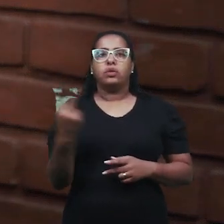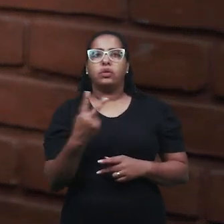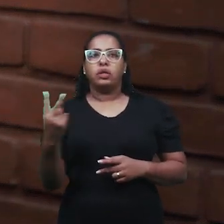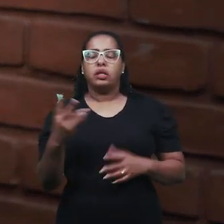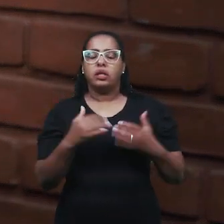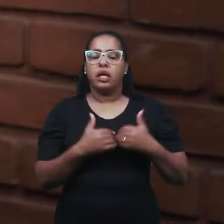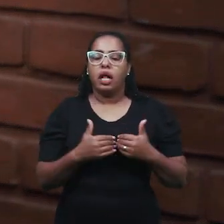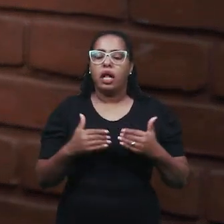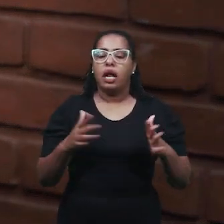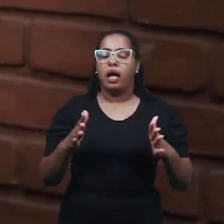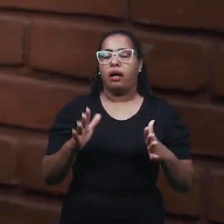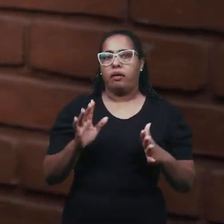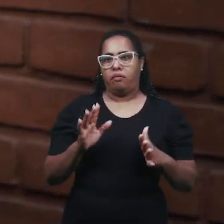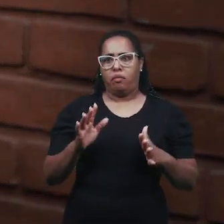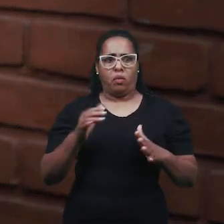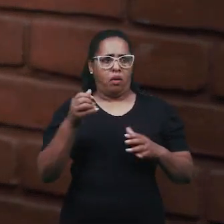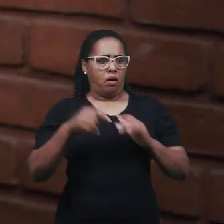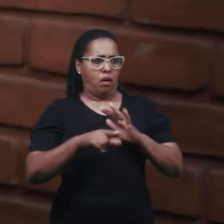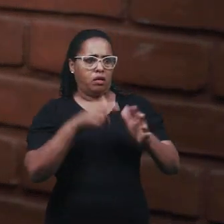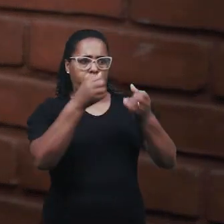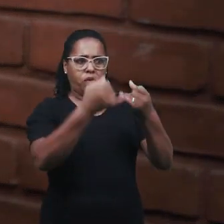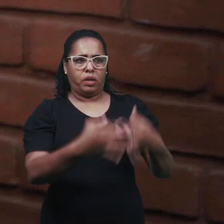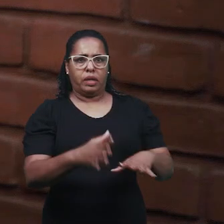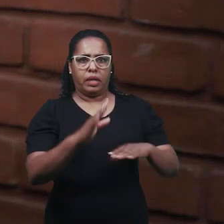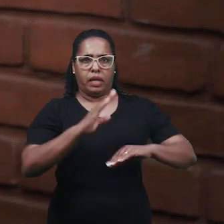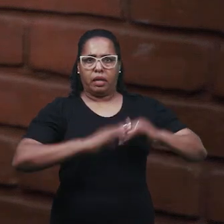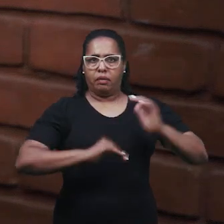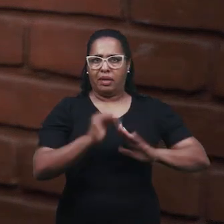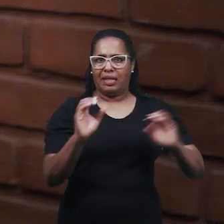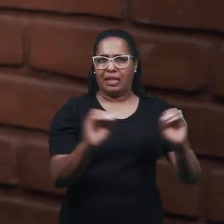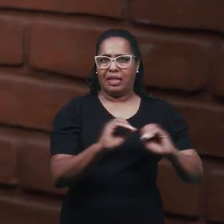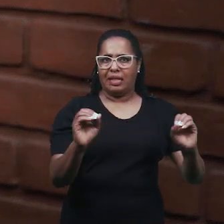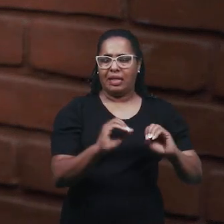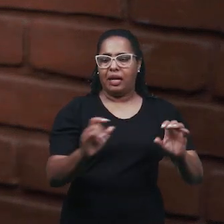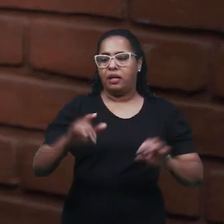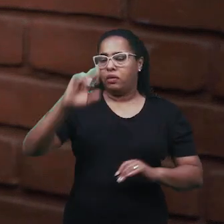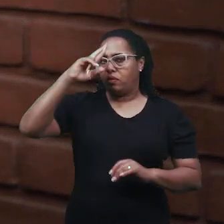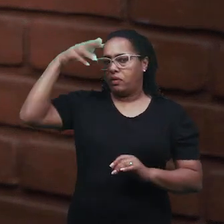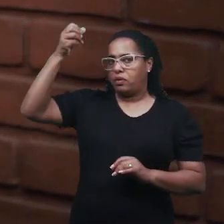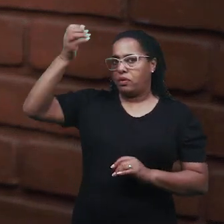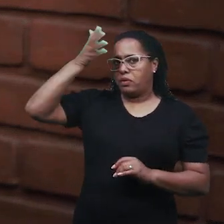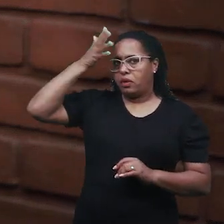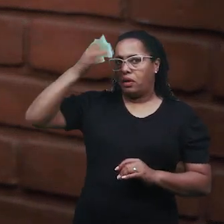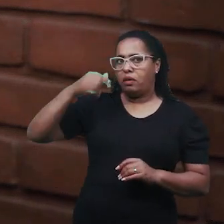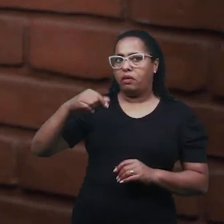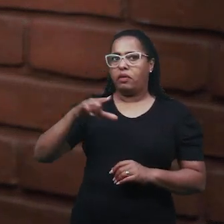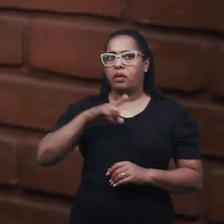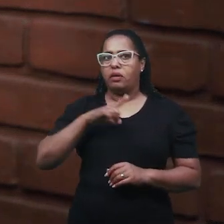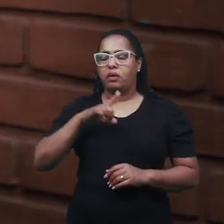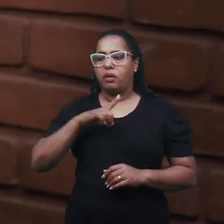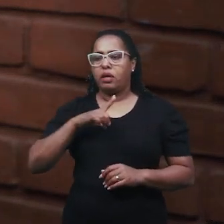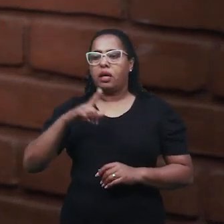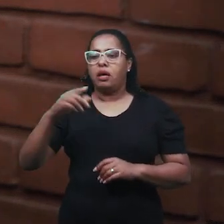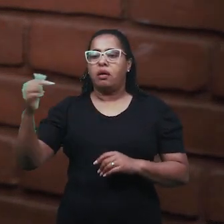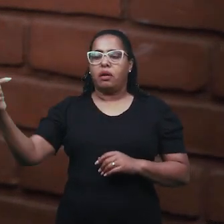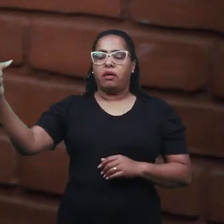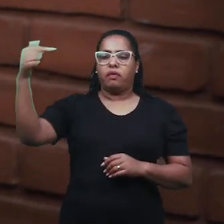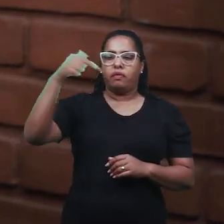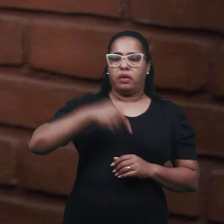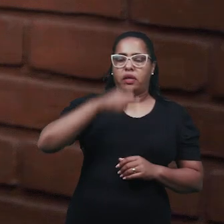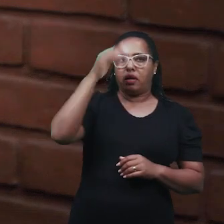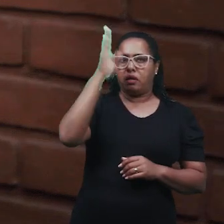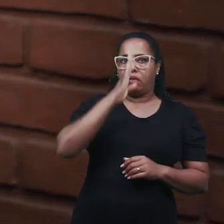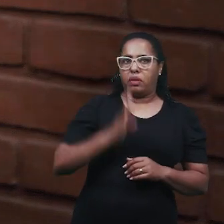nós estávamos fazendo na Rússia. Mas quando o Senhor mostrou que Ele queria nos no Brasil, nós viemos. Eu pensei